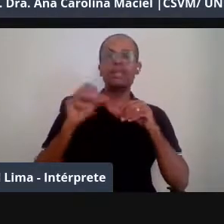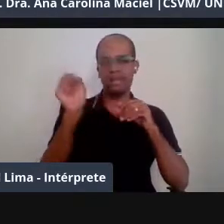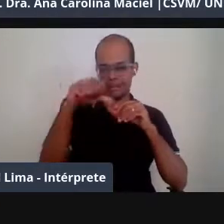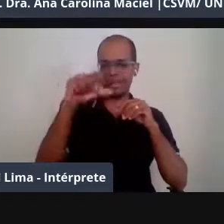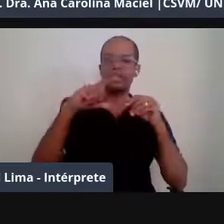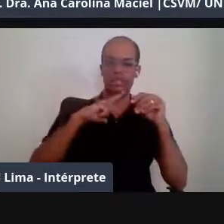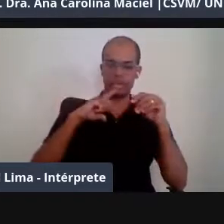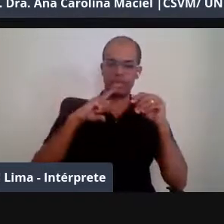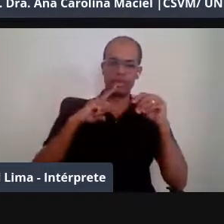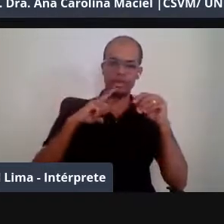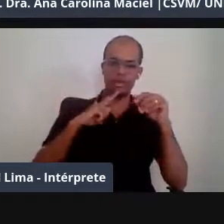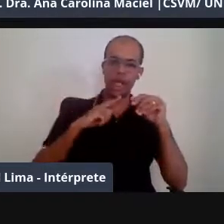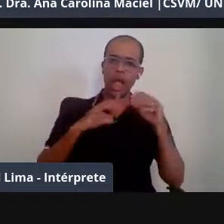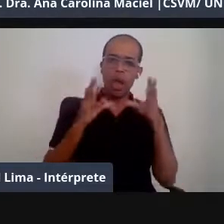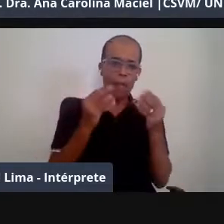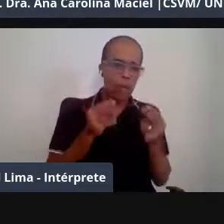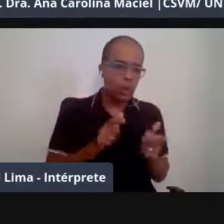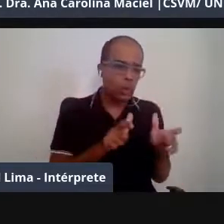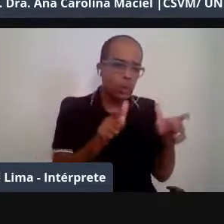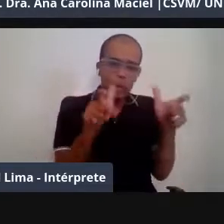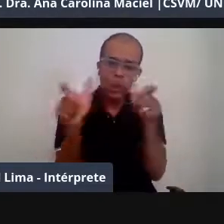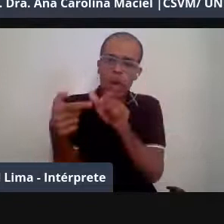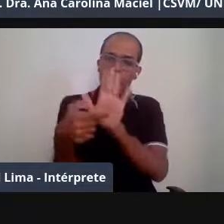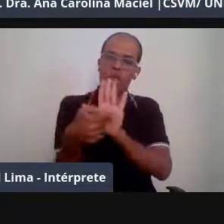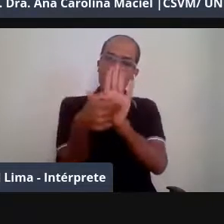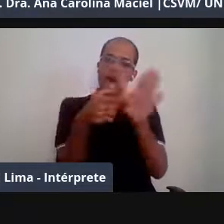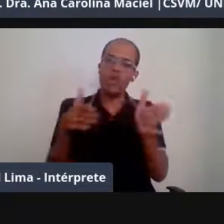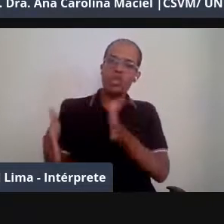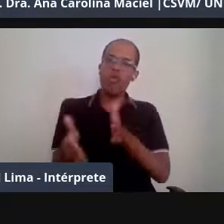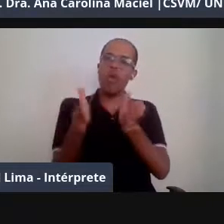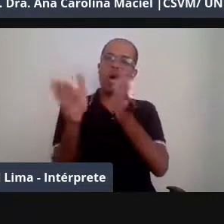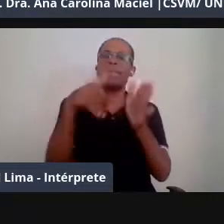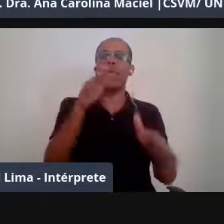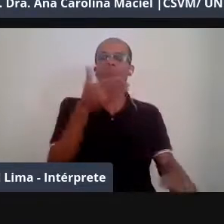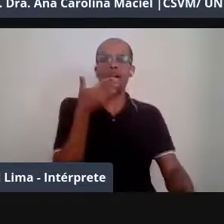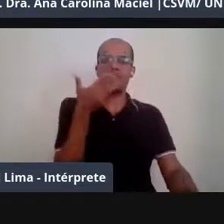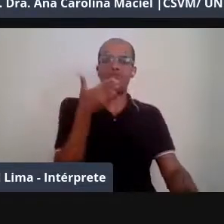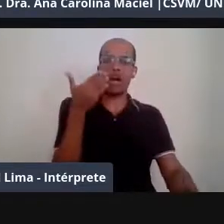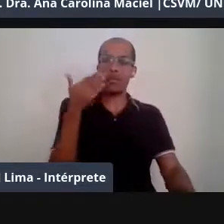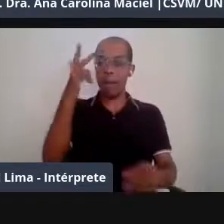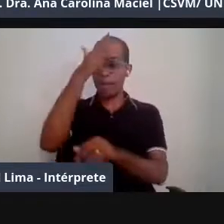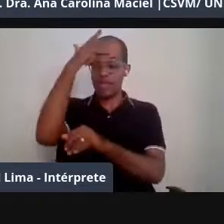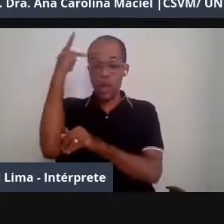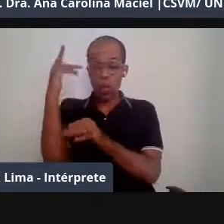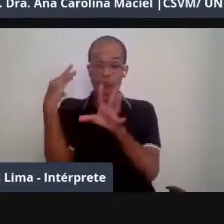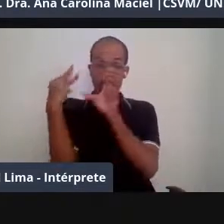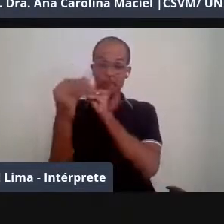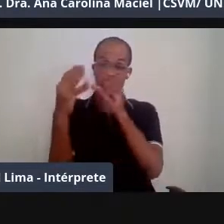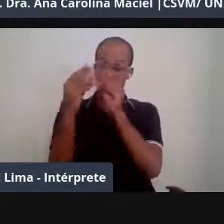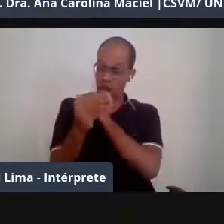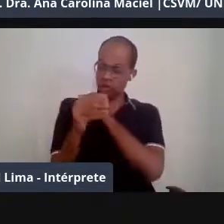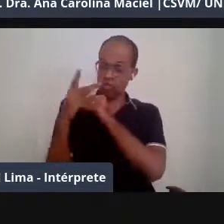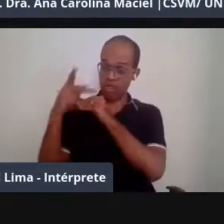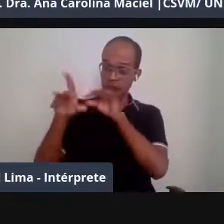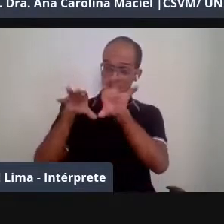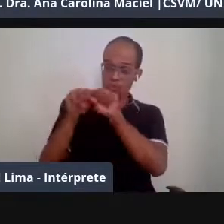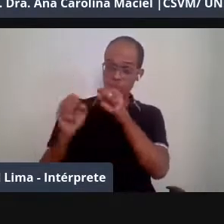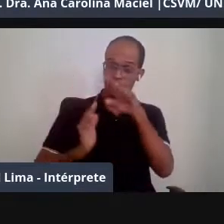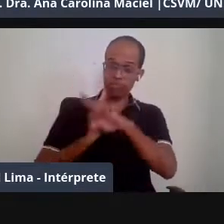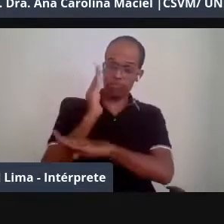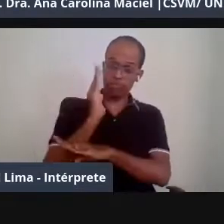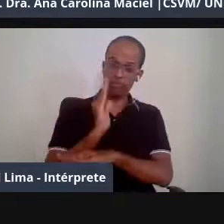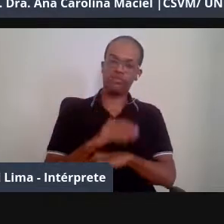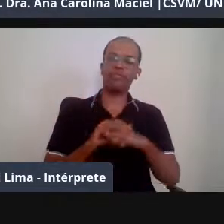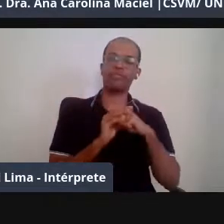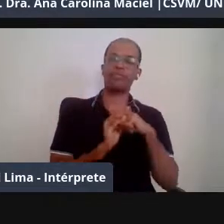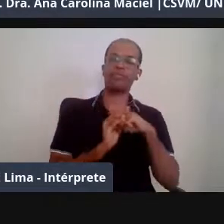existe muitas universidades apresentam um caminho facilitado para refugiados, né, revalidarem seus diplomas, especialmente em nível